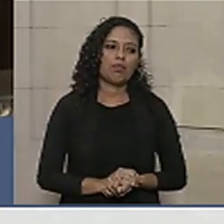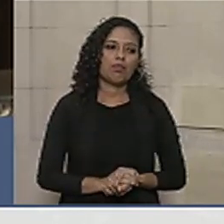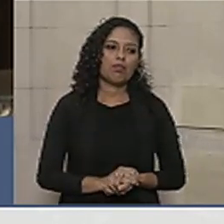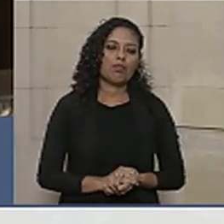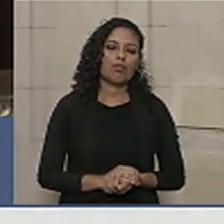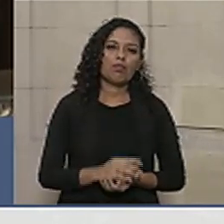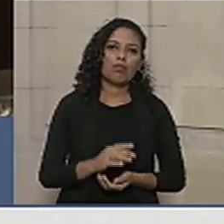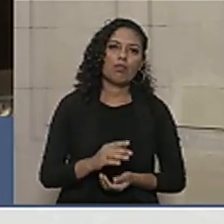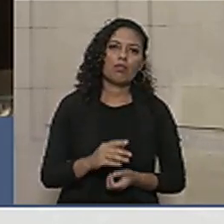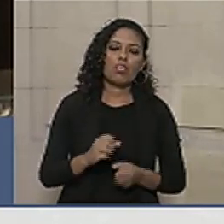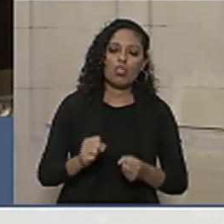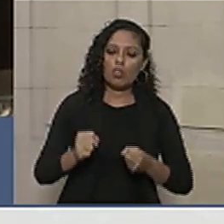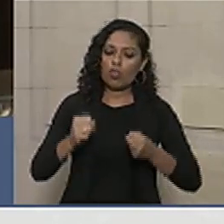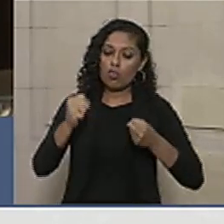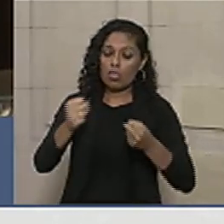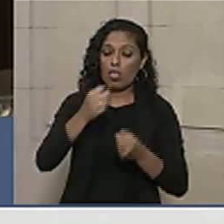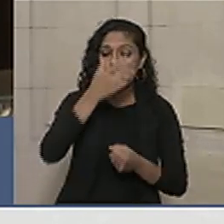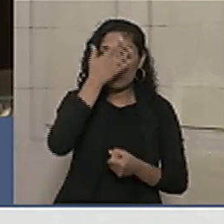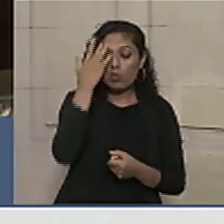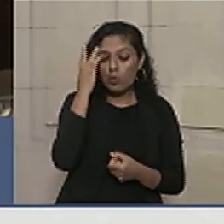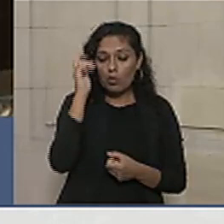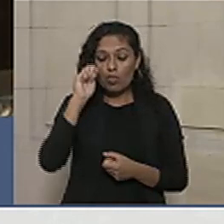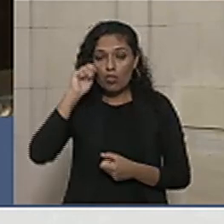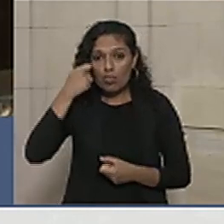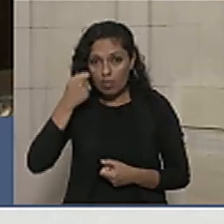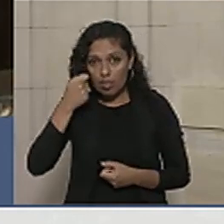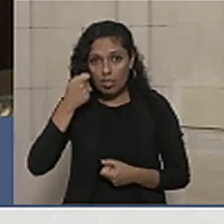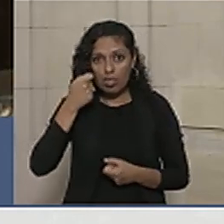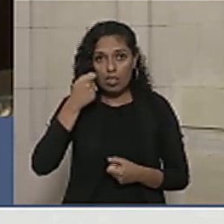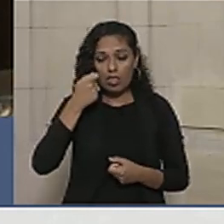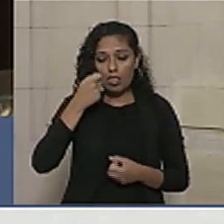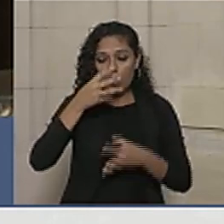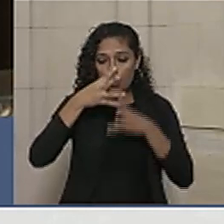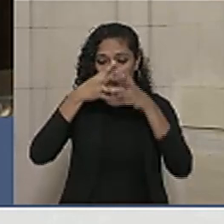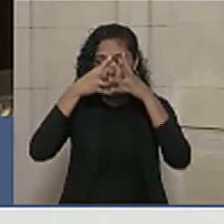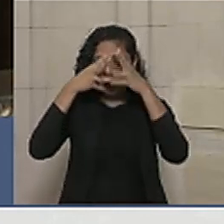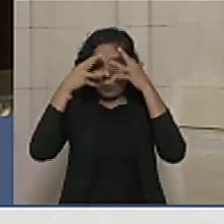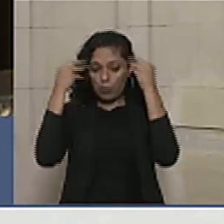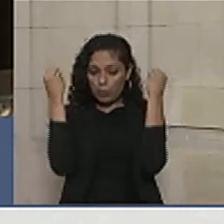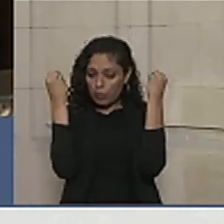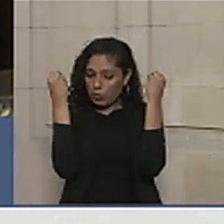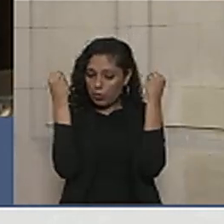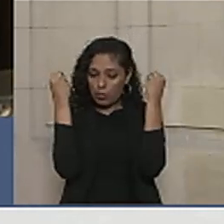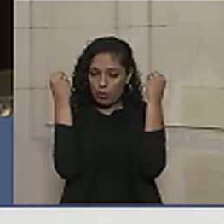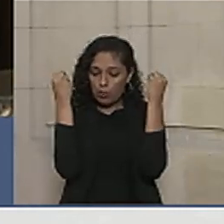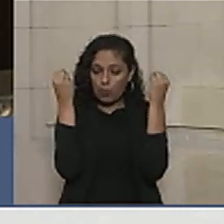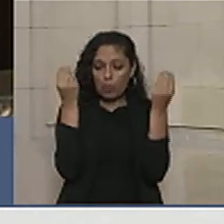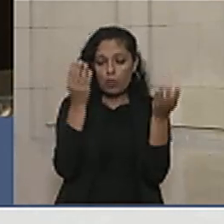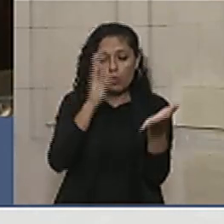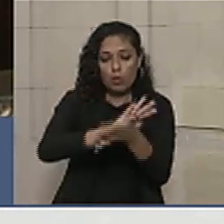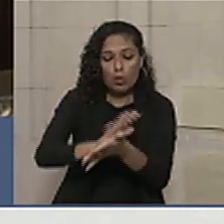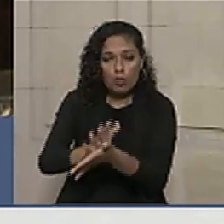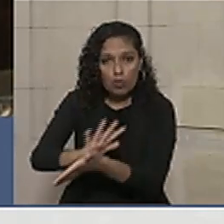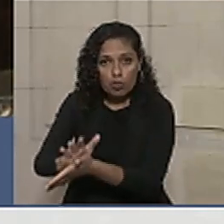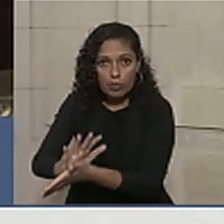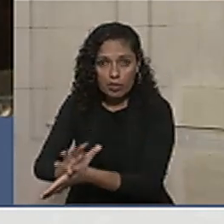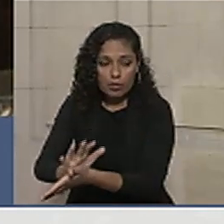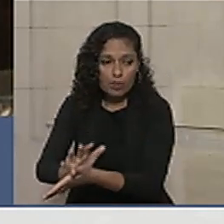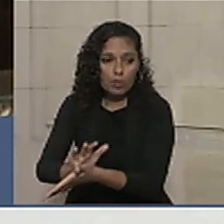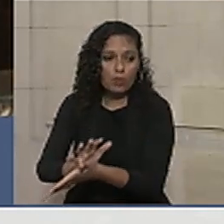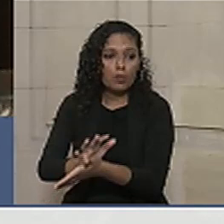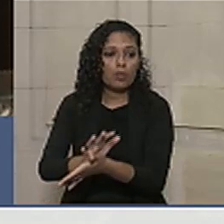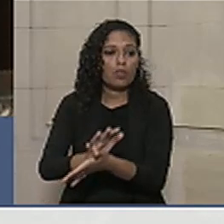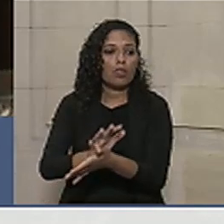para que os negros não fossem discriminados nas